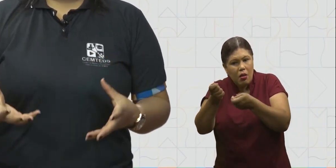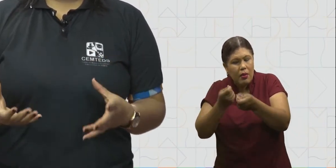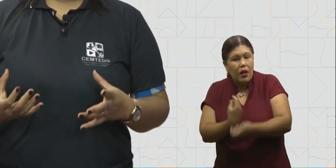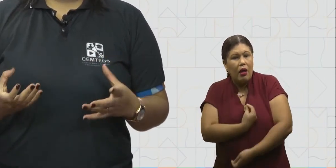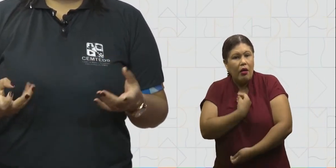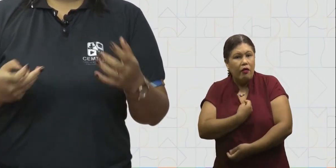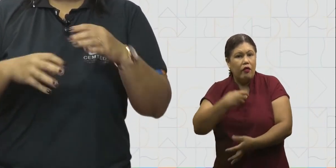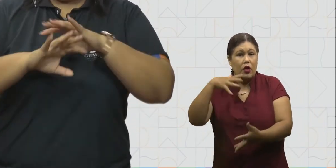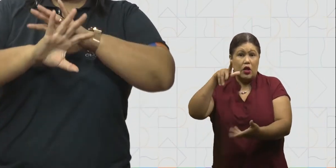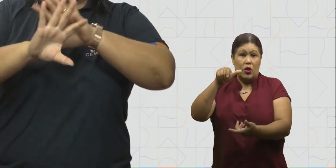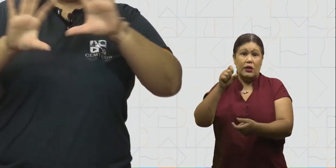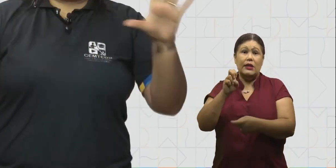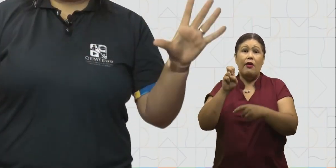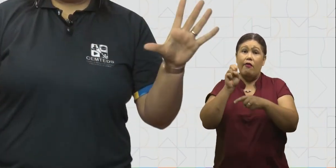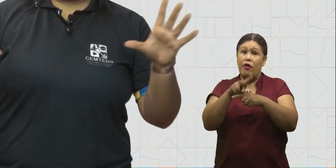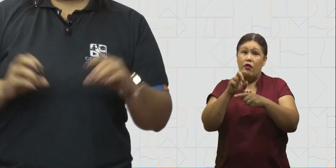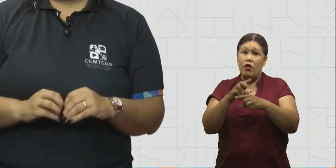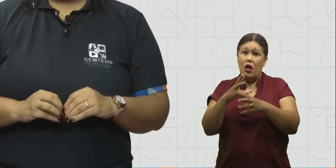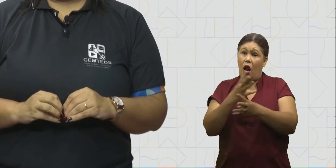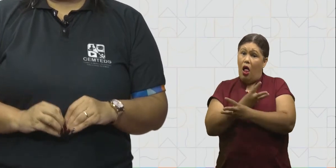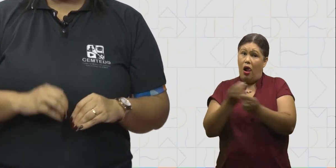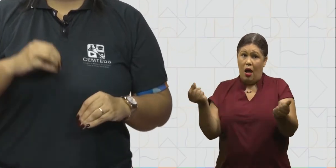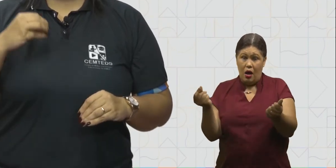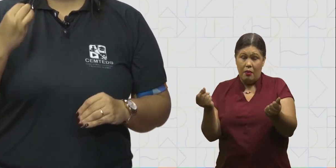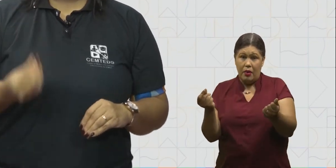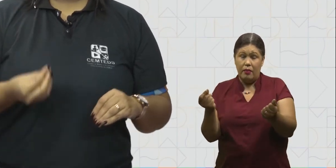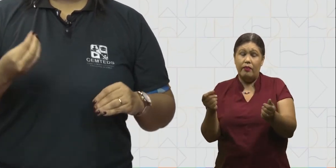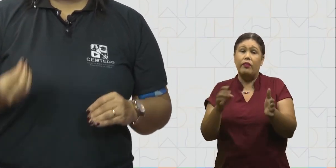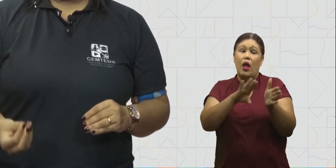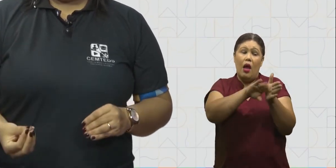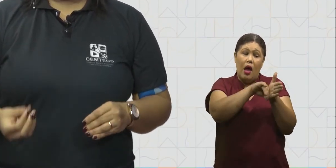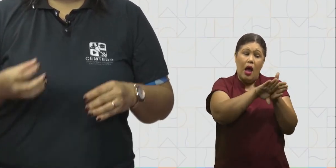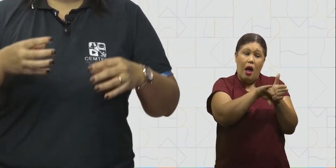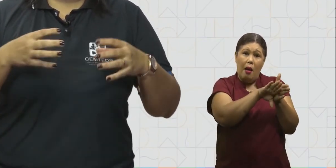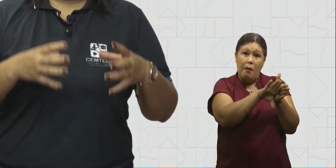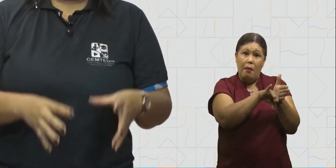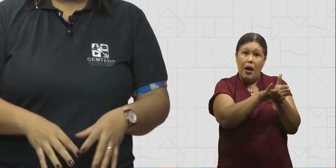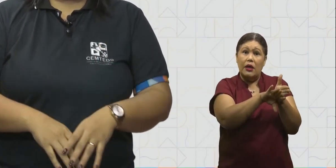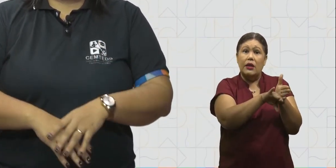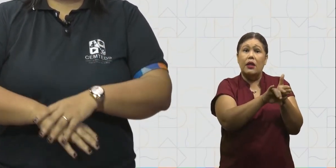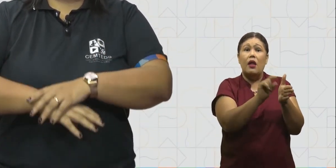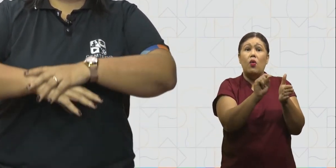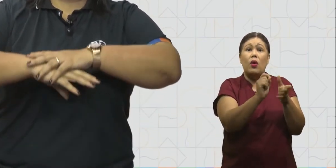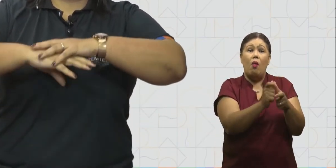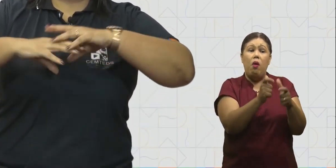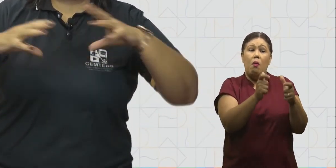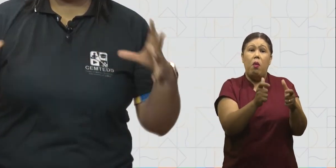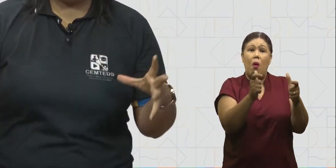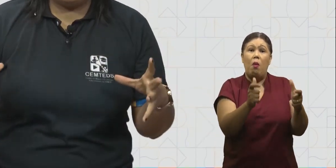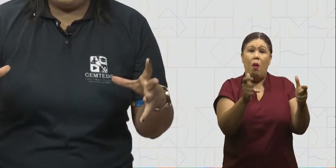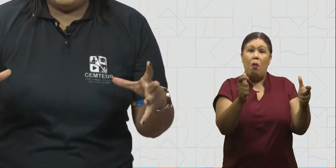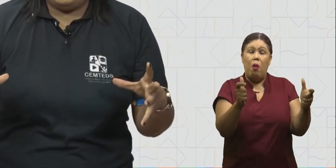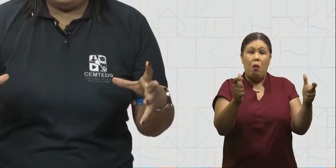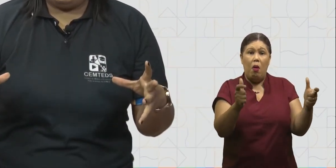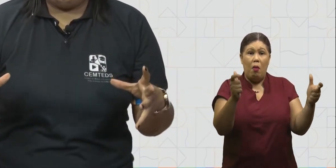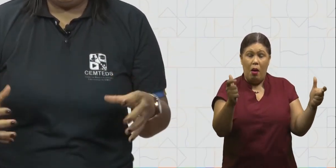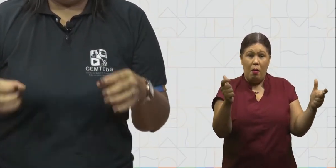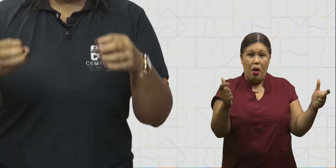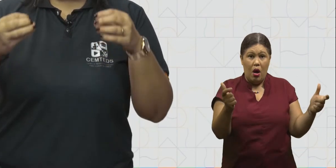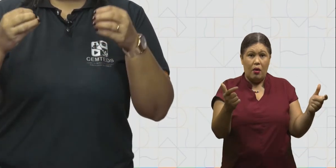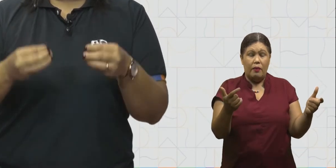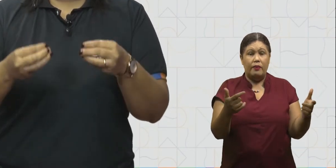os vírus deixassem de existir, por exemplo, muitas bactérias existiriam em um número gigantesco no